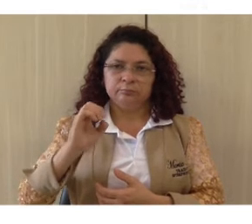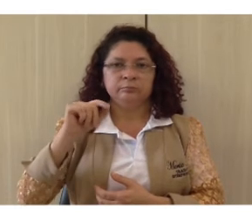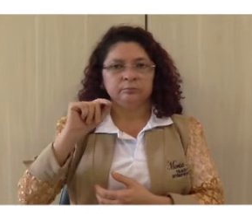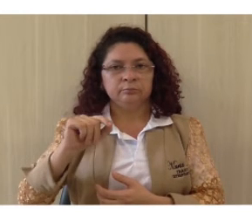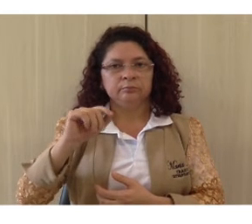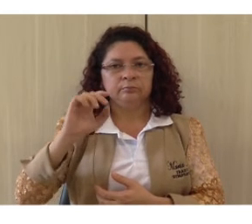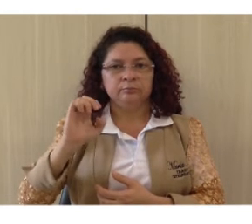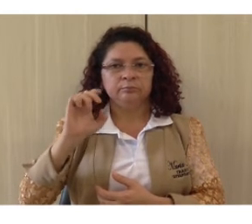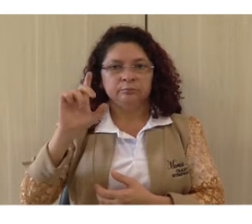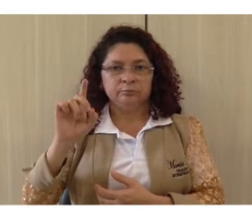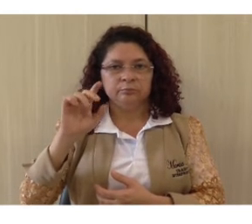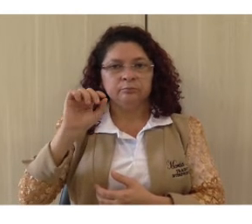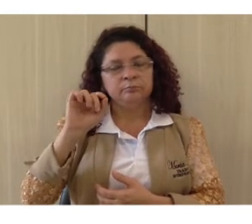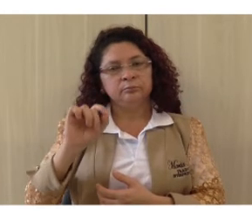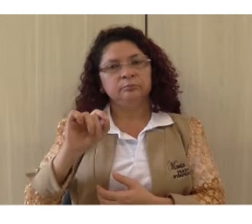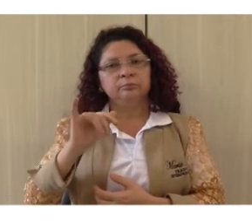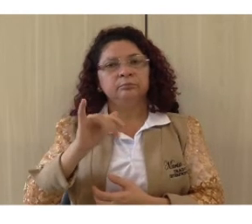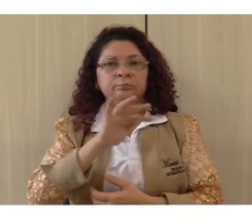procel.ifpa.edu.br. Item